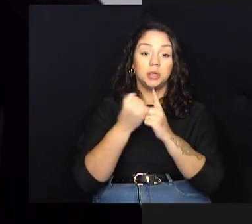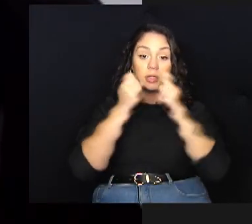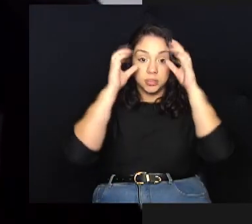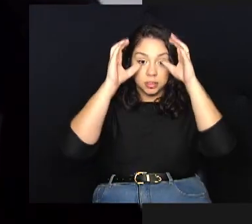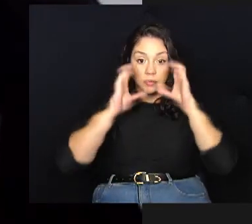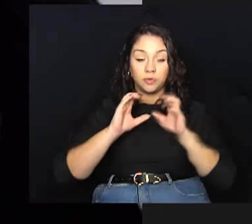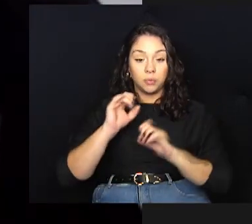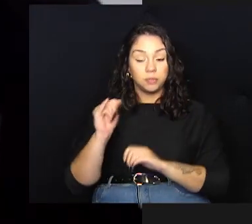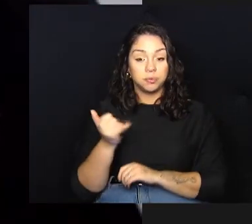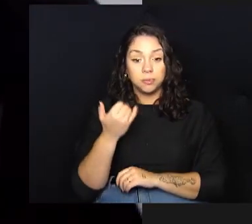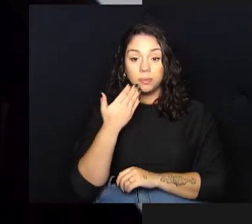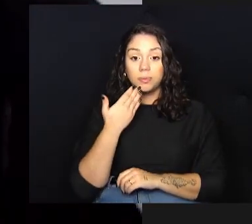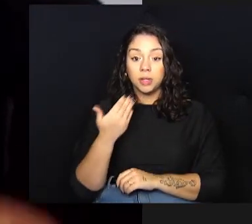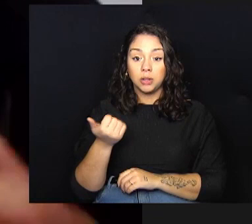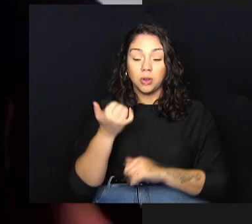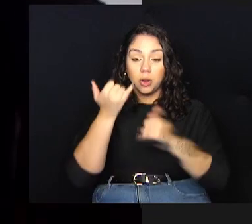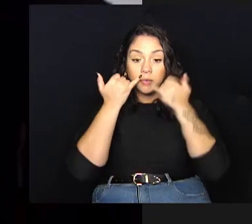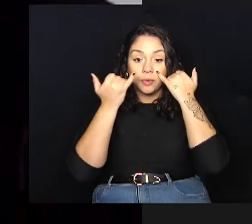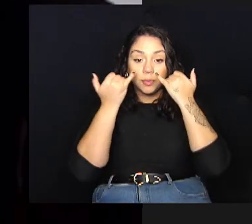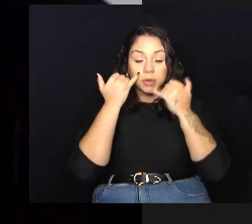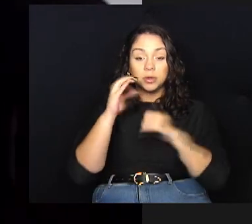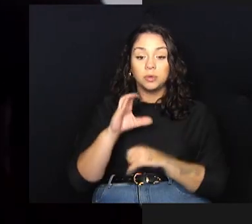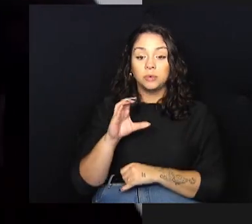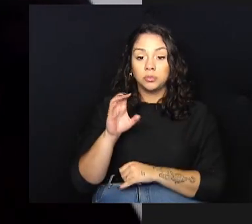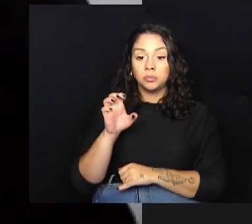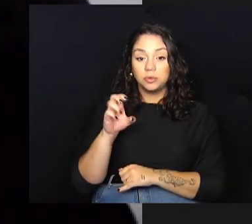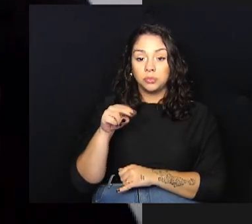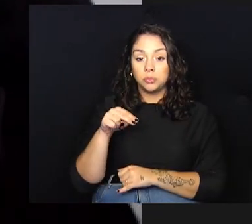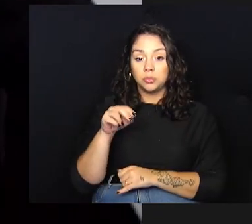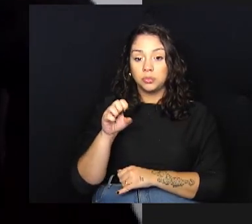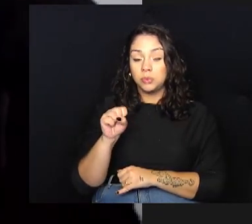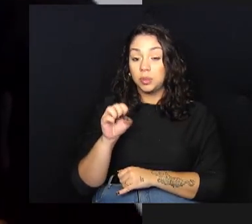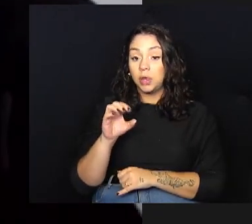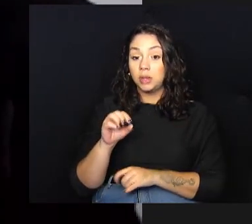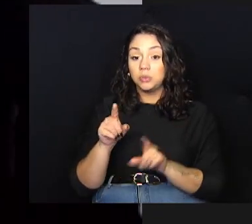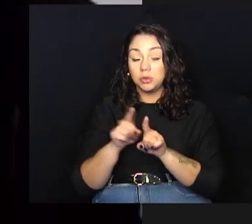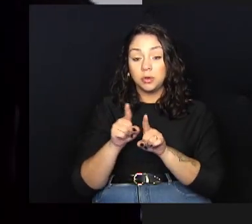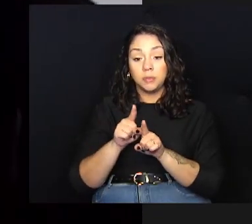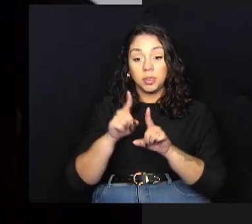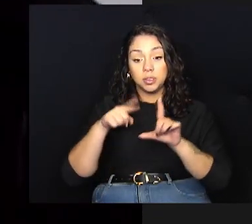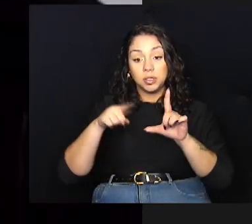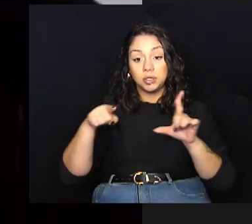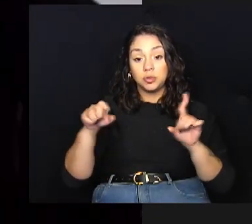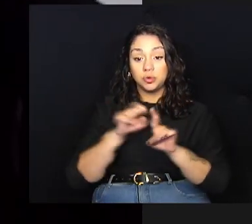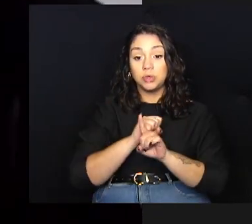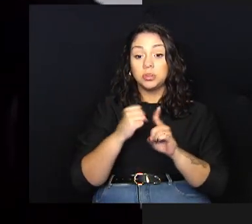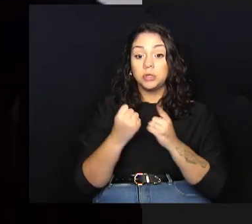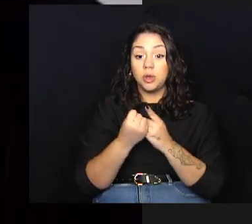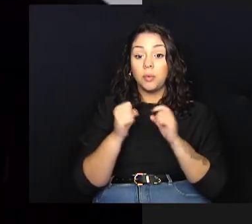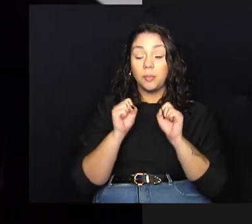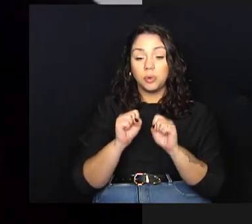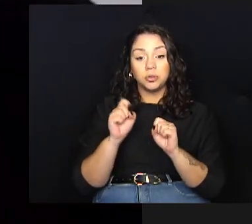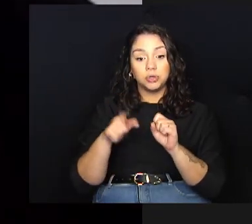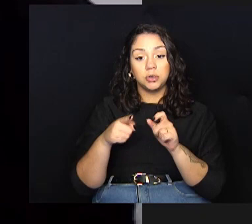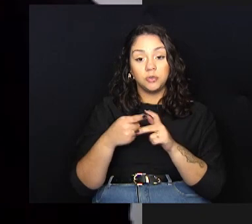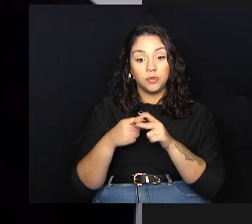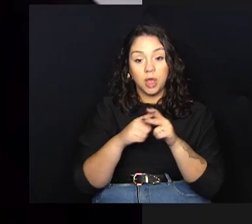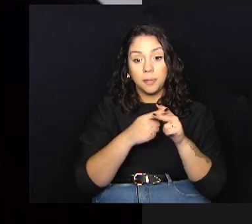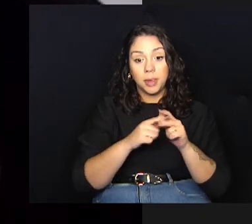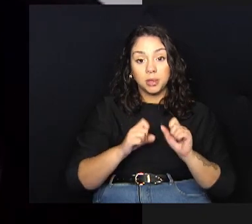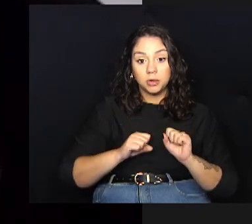essa informação do senso e pensar que as estatística redes sociais podem também servir como ferramentas de